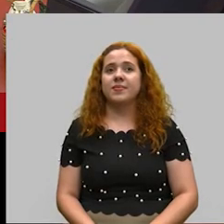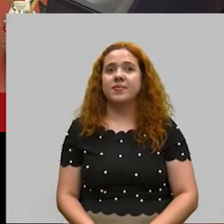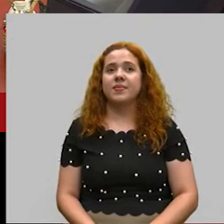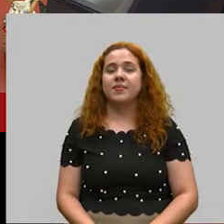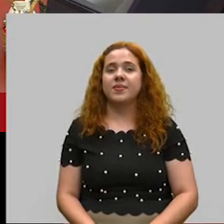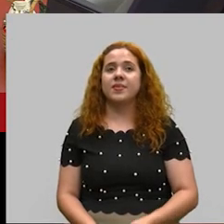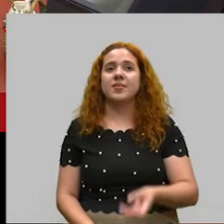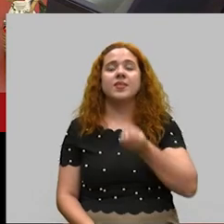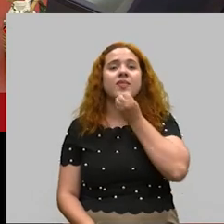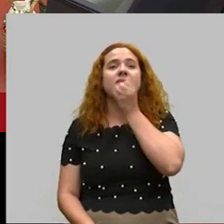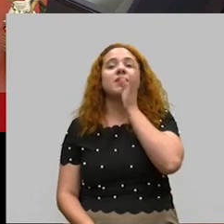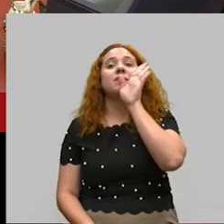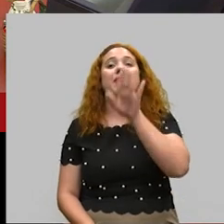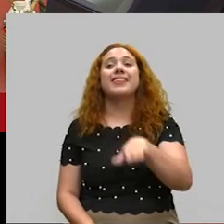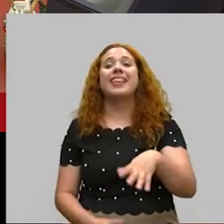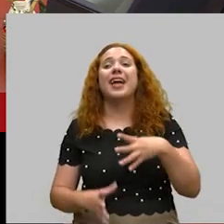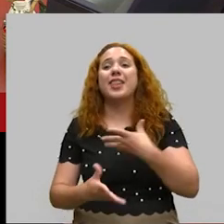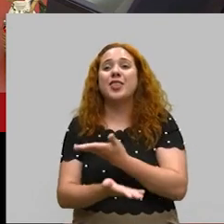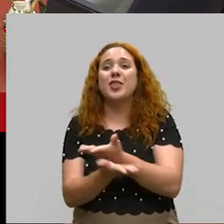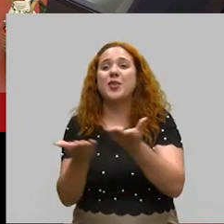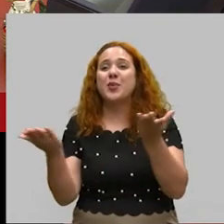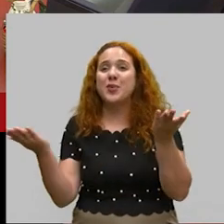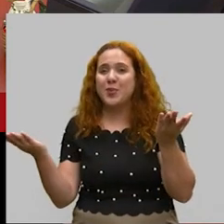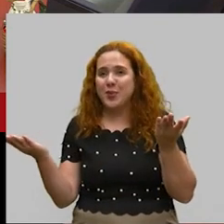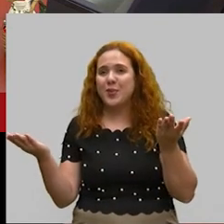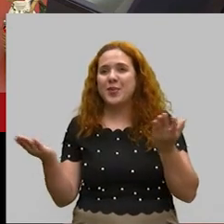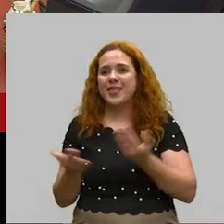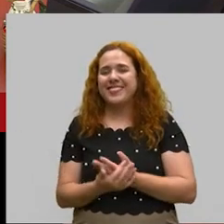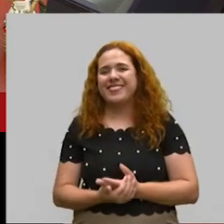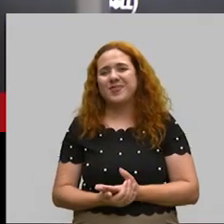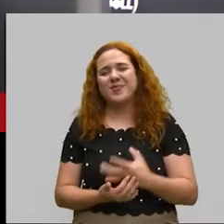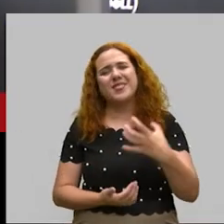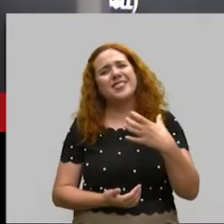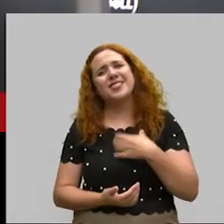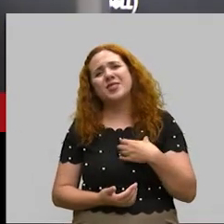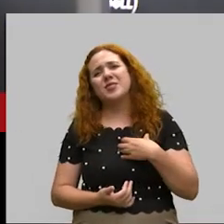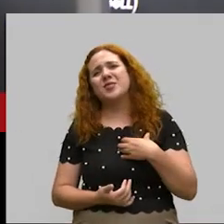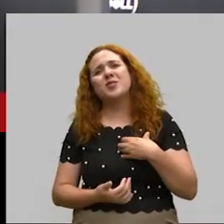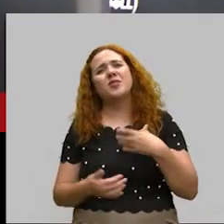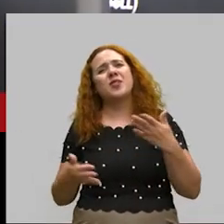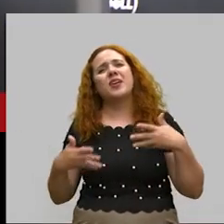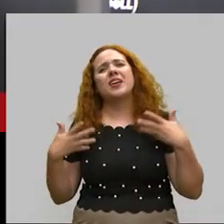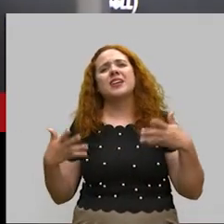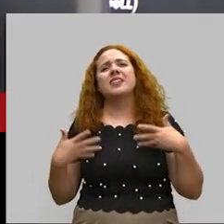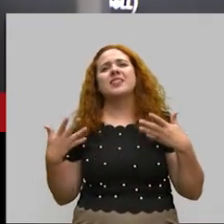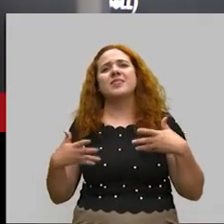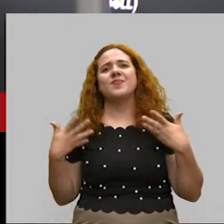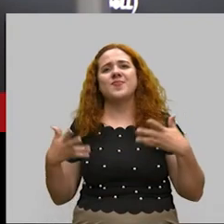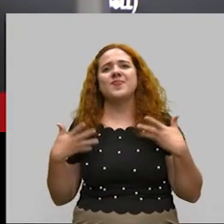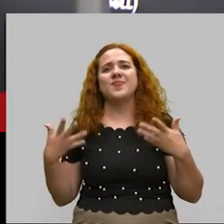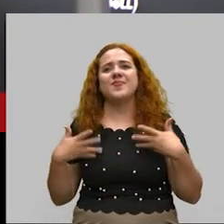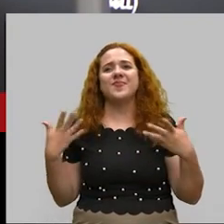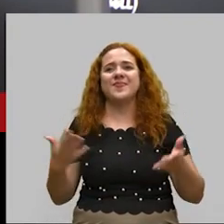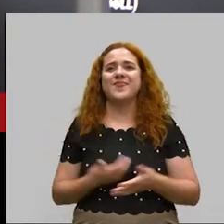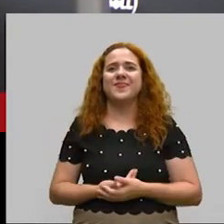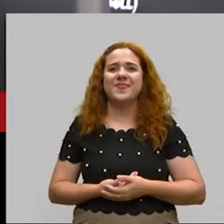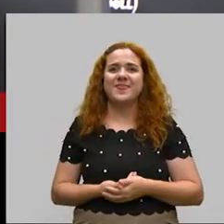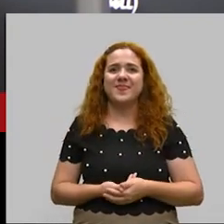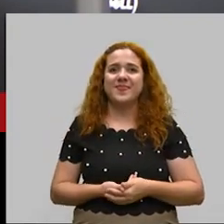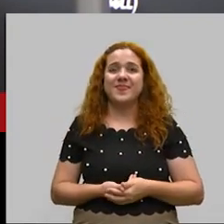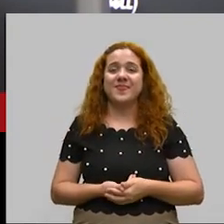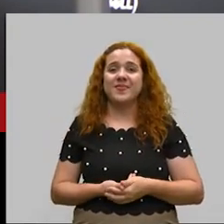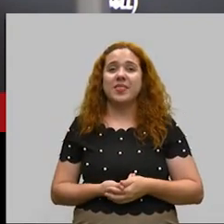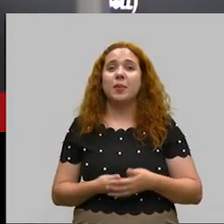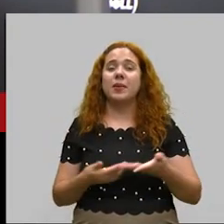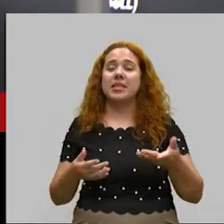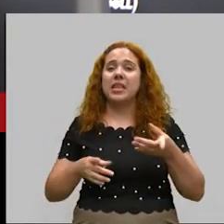Boa tarde a todos e a todas primeiramente dizer que é uma satisfação né estar aqui eh nessa audiência